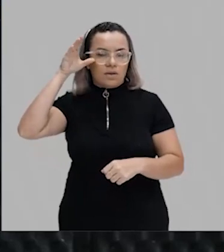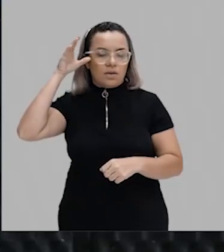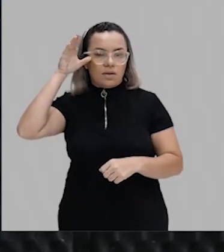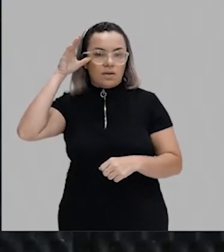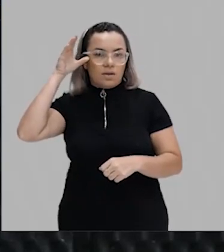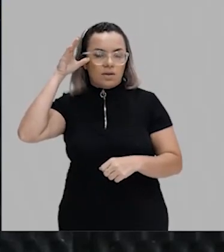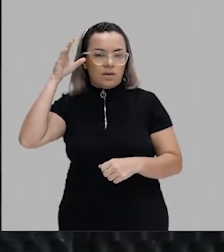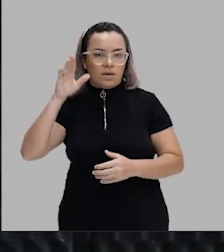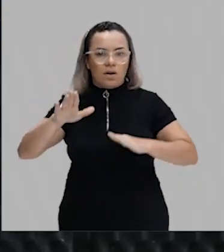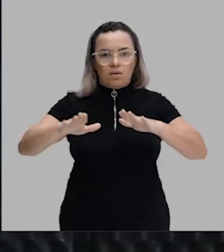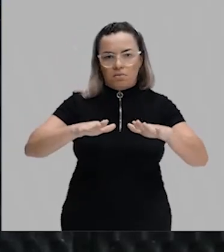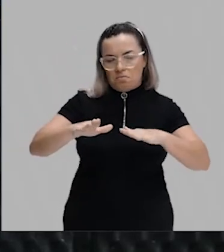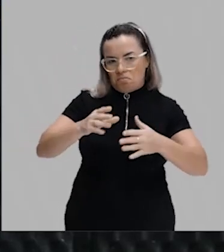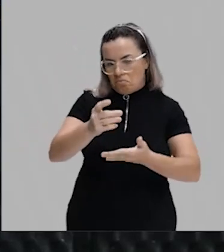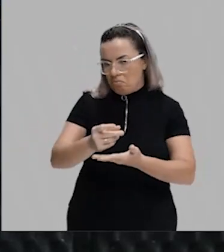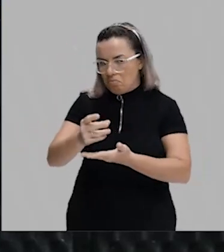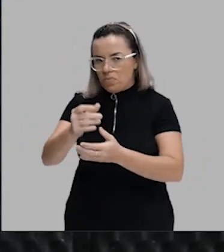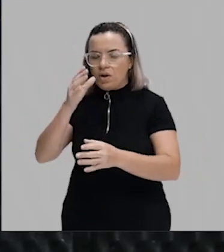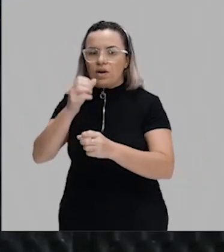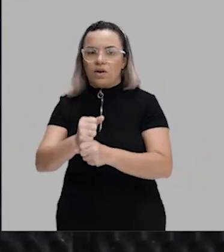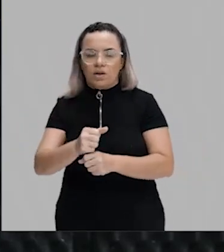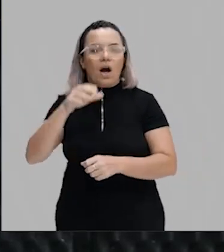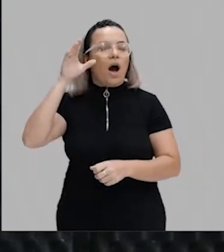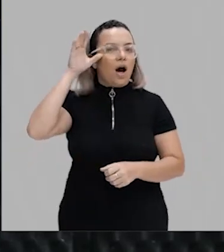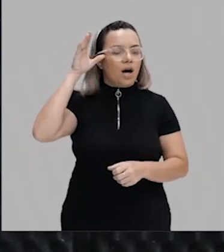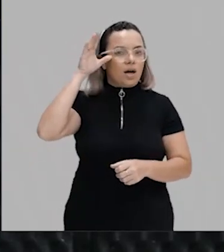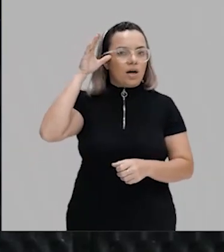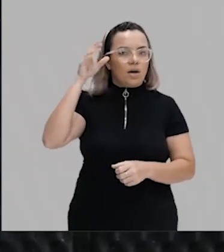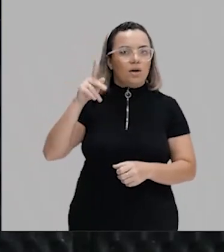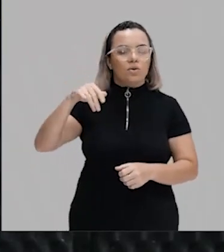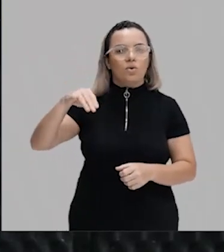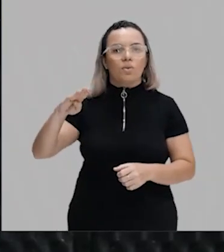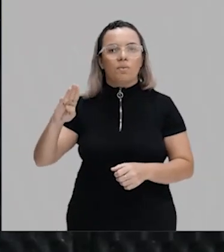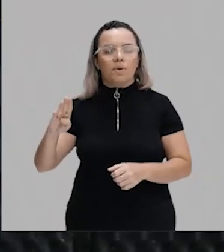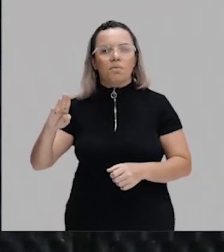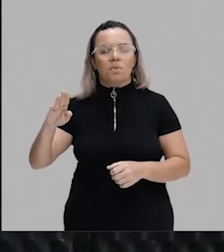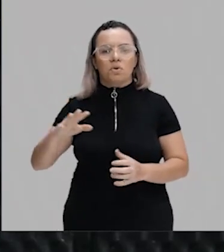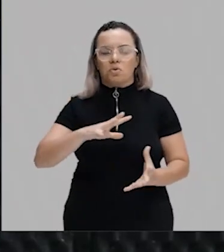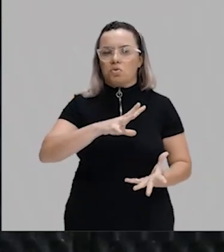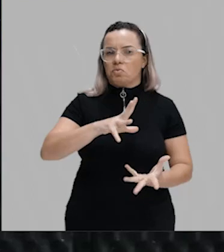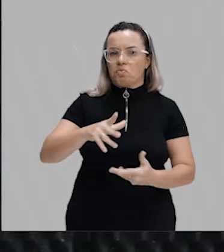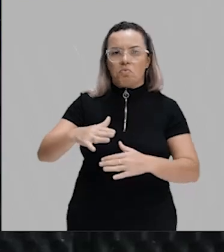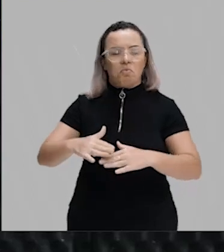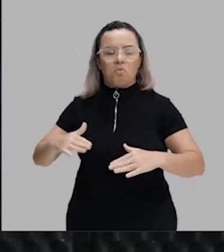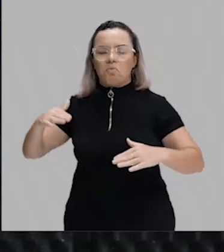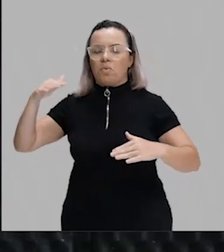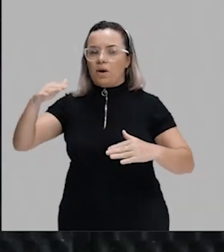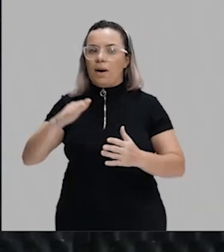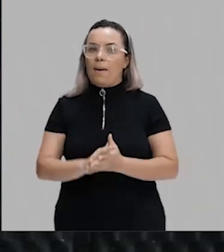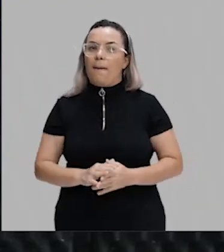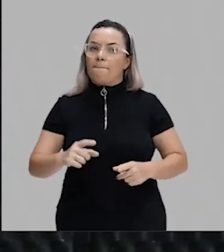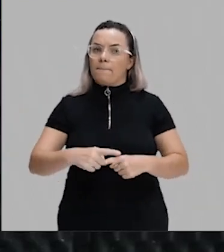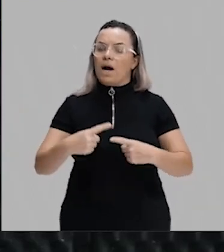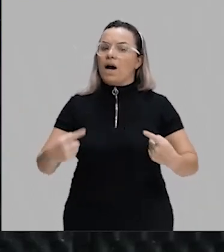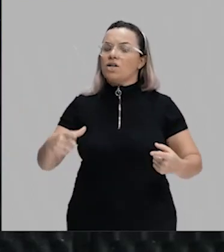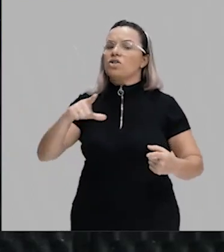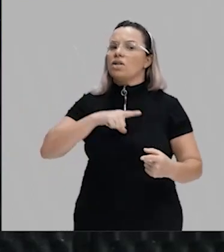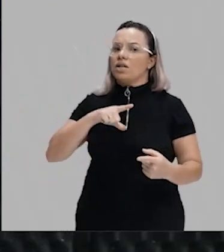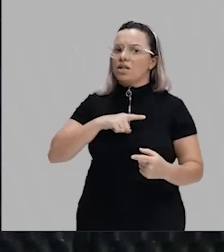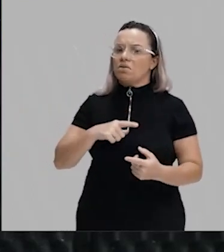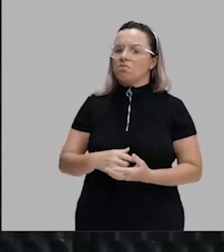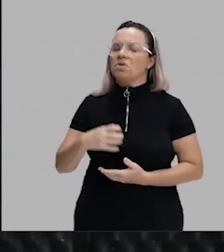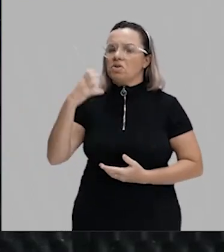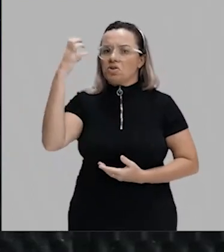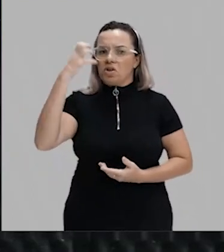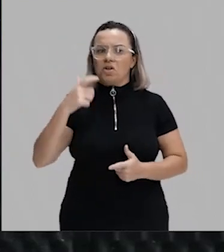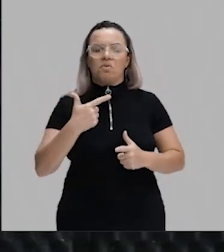do mundo, mas a China, sabemos que ela tem ainda sérios problemas sociais em relação à desigualdade. Então, a China é um país emergente.